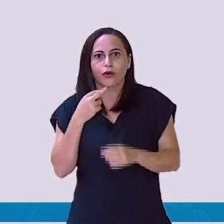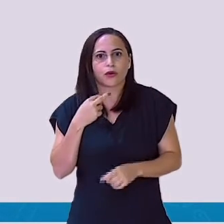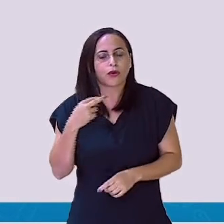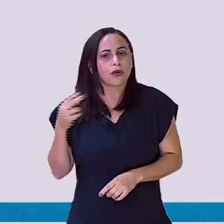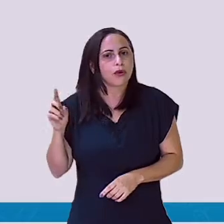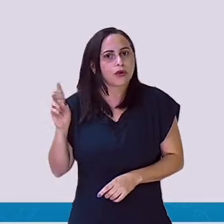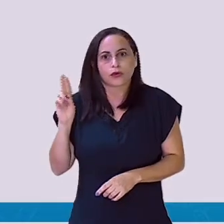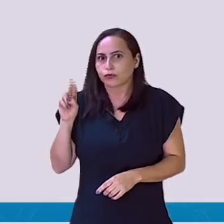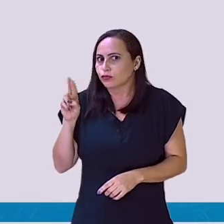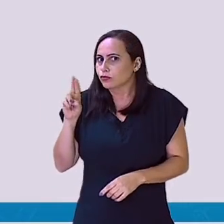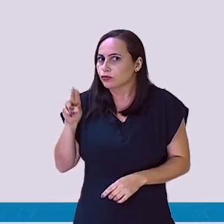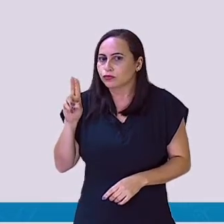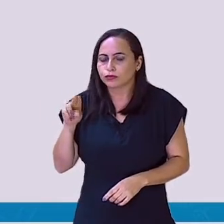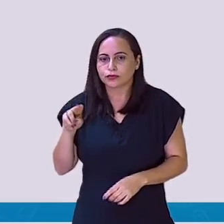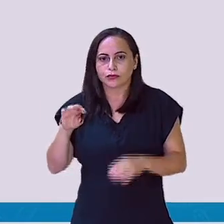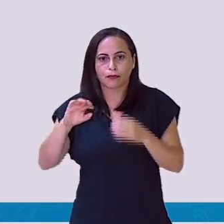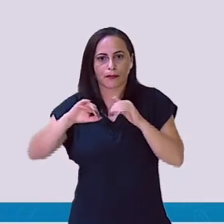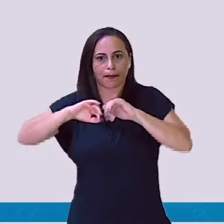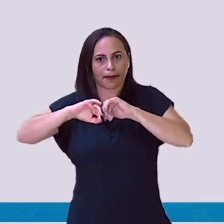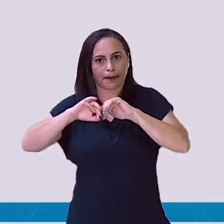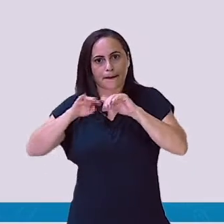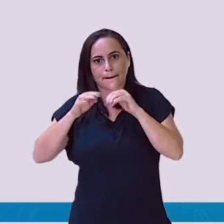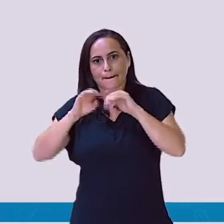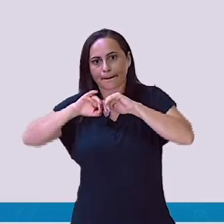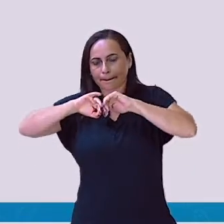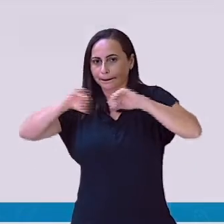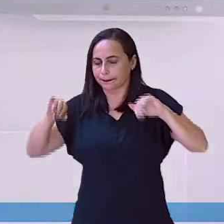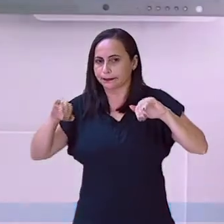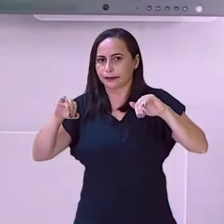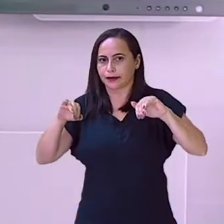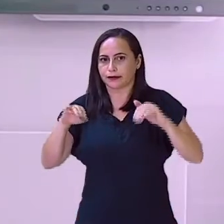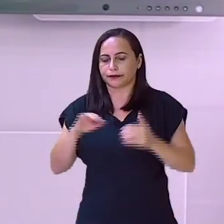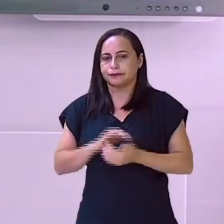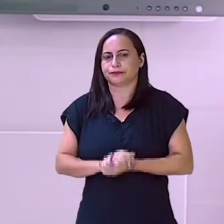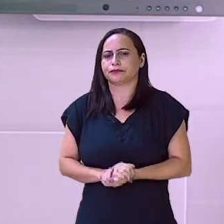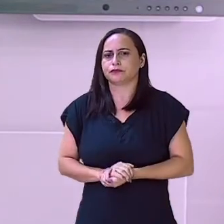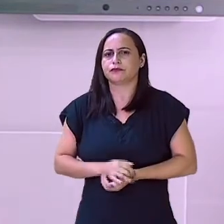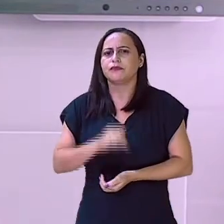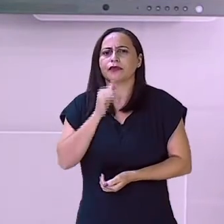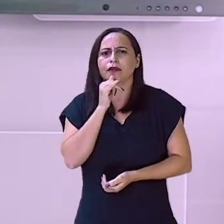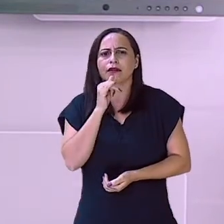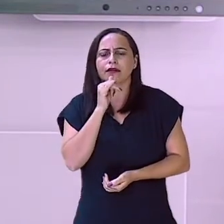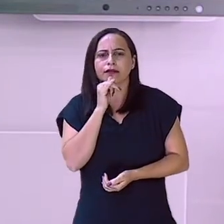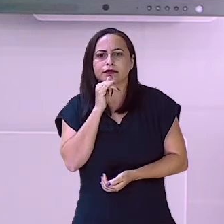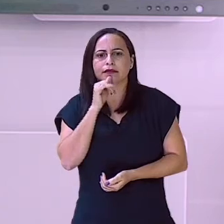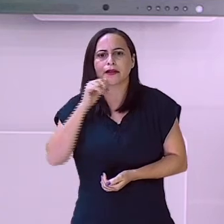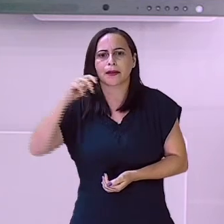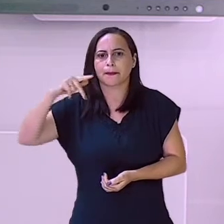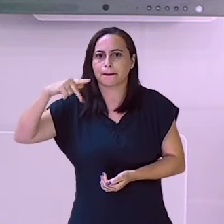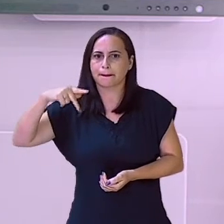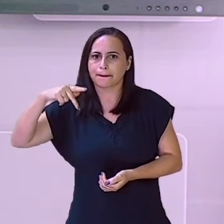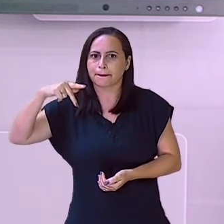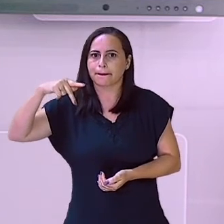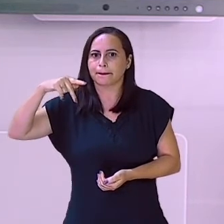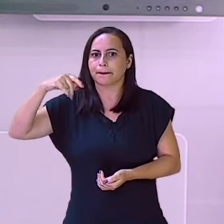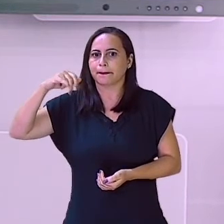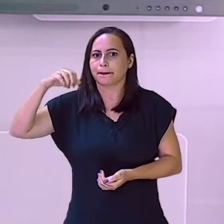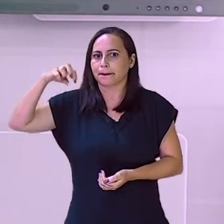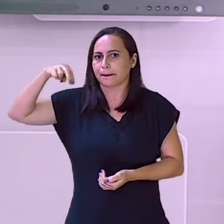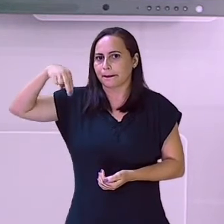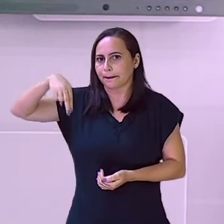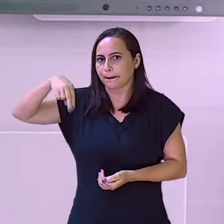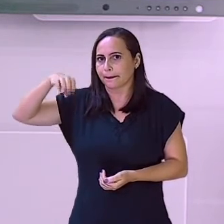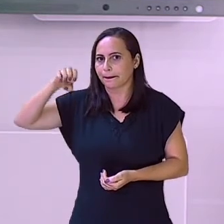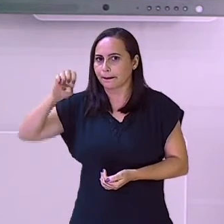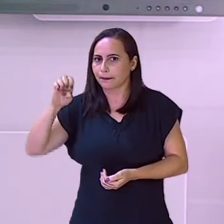gnomo, psicólogo. Pode-se observar que as 2 consoantes ficam juntas na mesma sílaba.